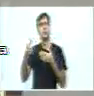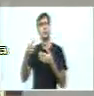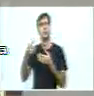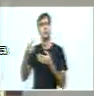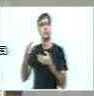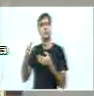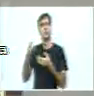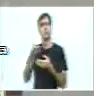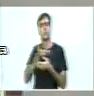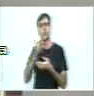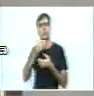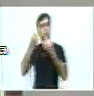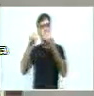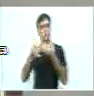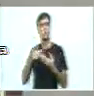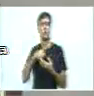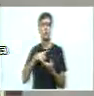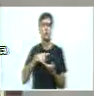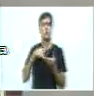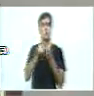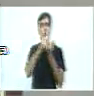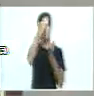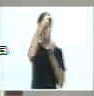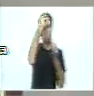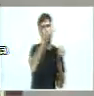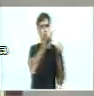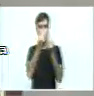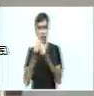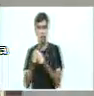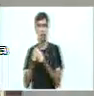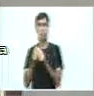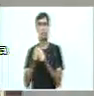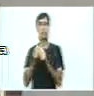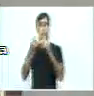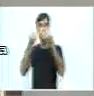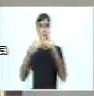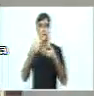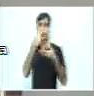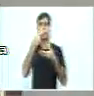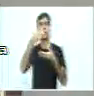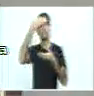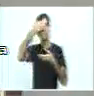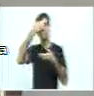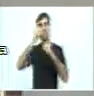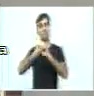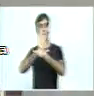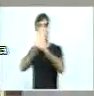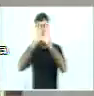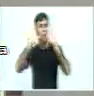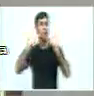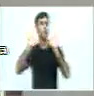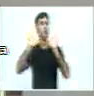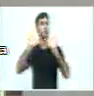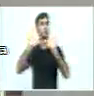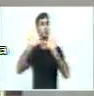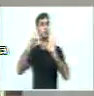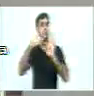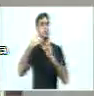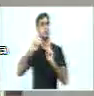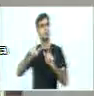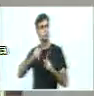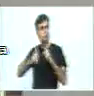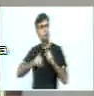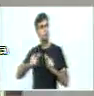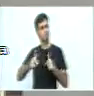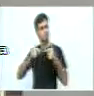pelo colega que leu os ofícios que veio do Poder Executivo, quando se fala de transparência, quando se fala de iniciativa